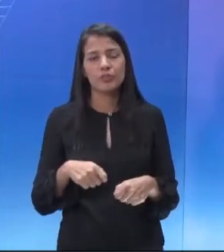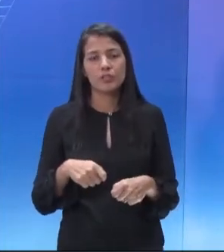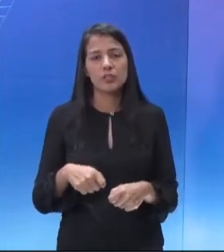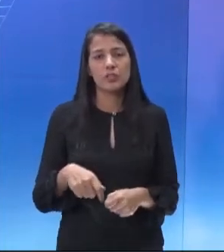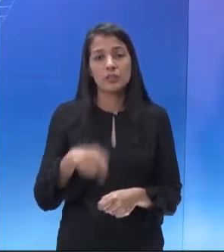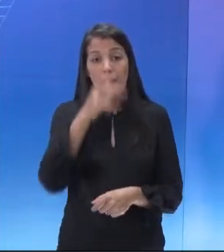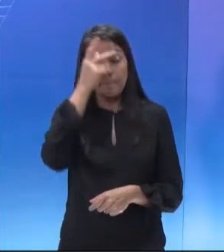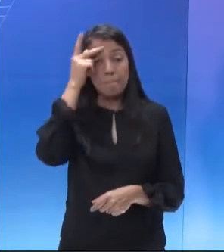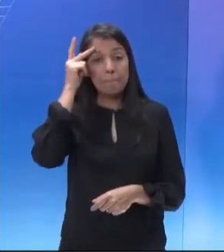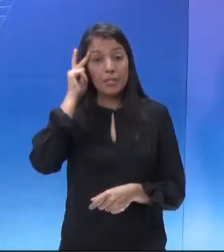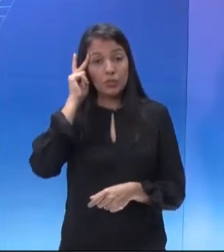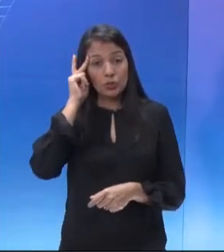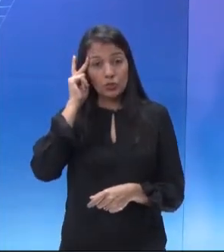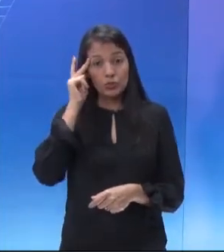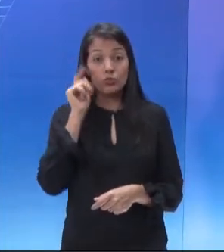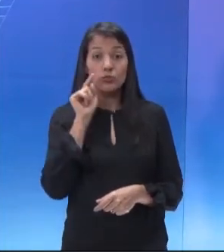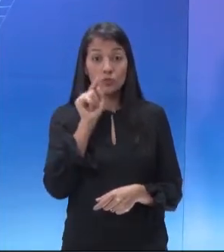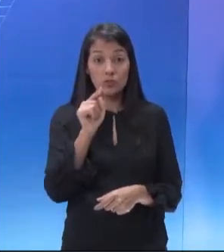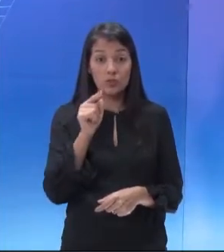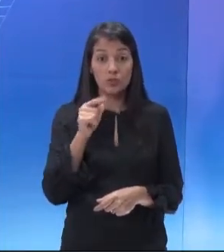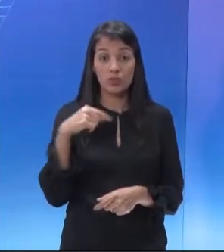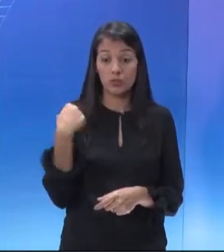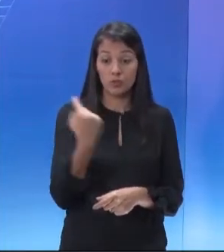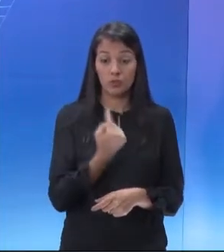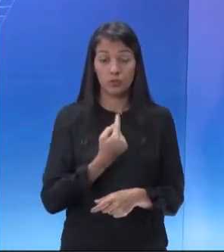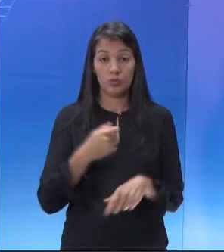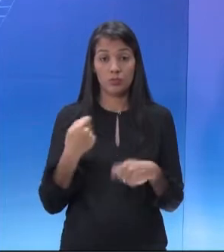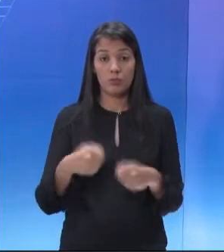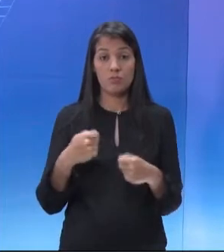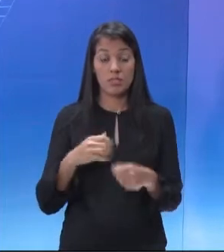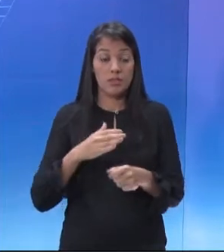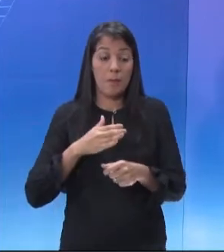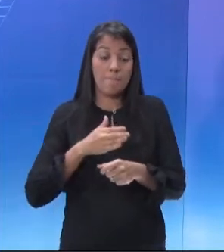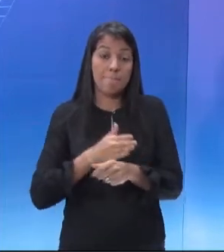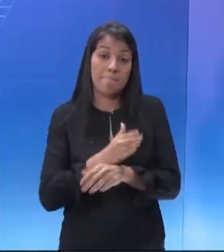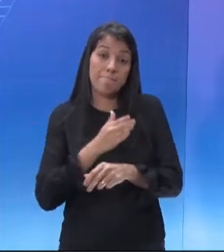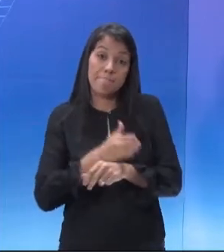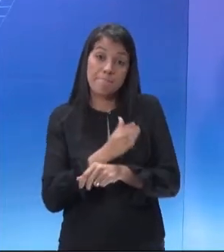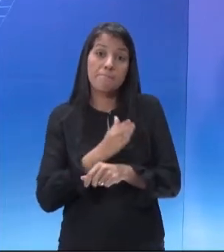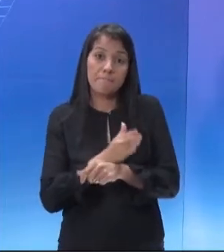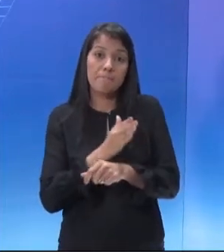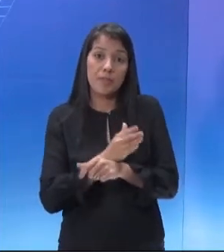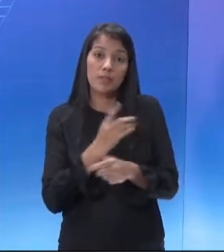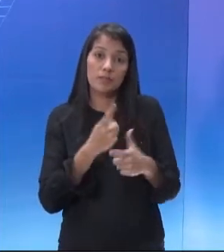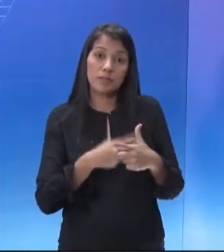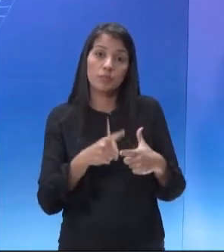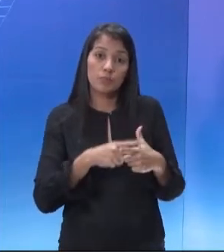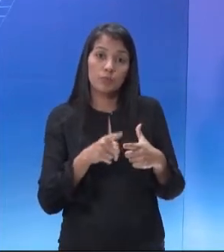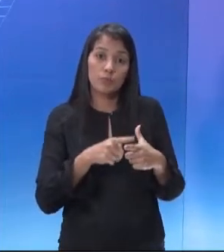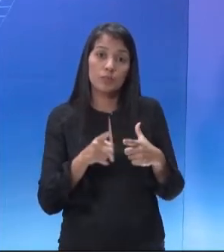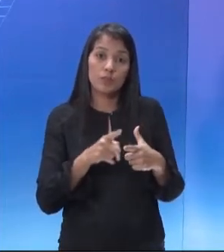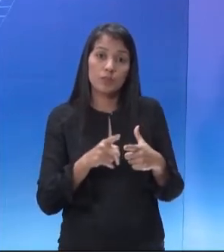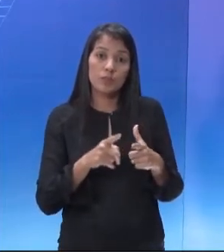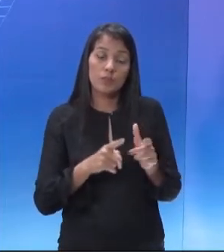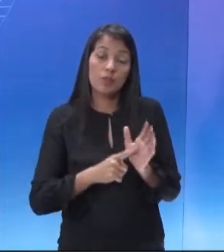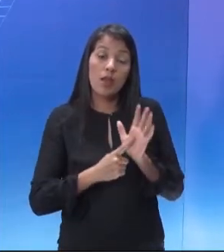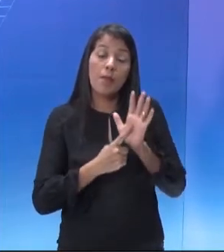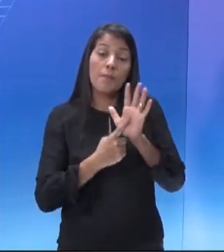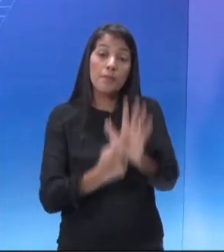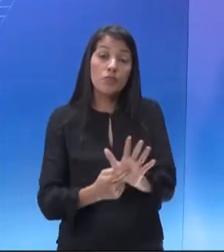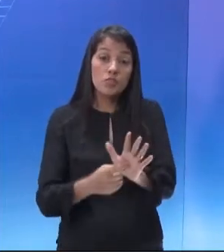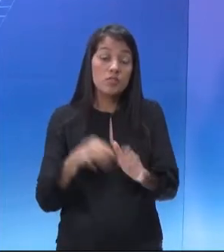da construção, da viabilidade, da melhora daquele conflito, daquele tema, daquele